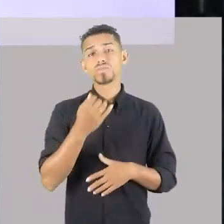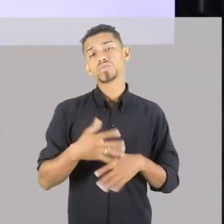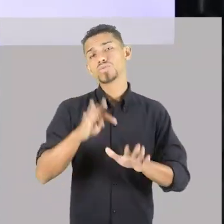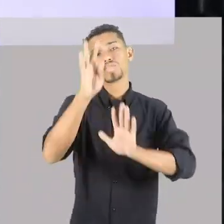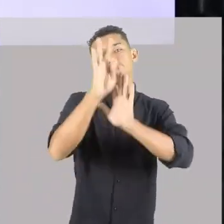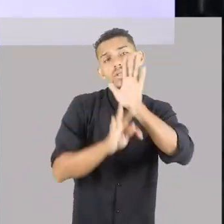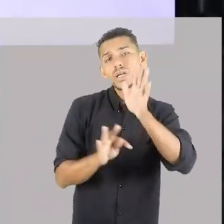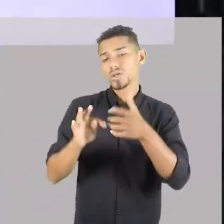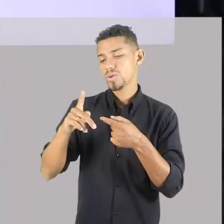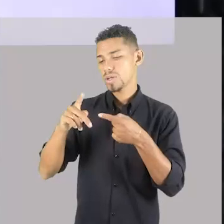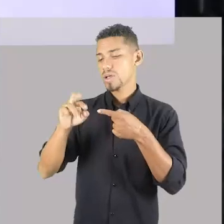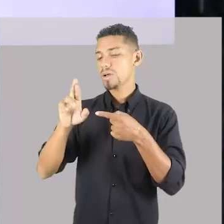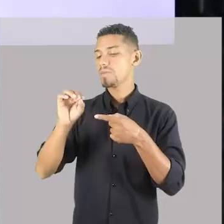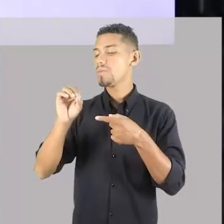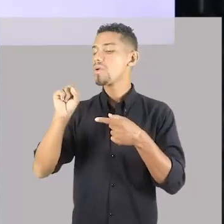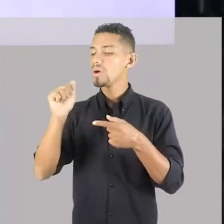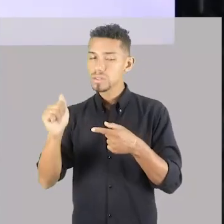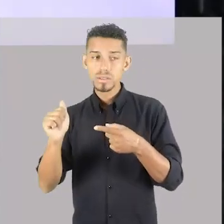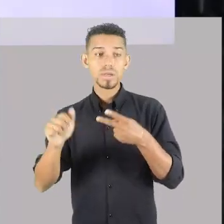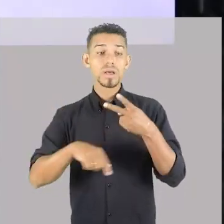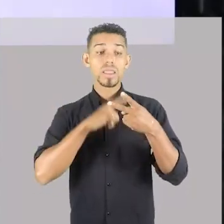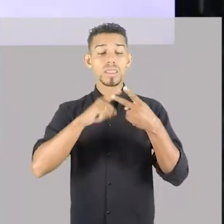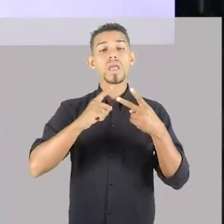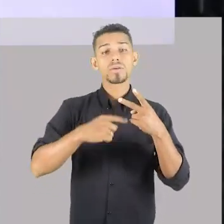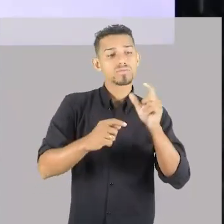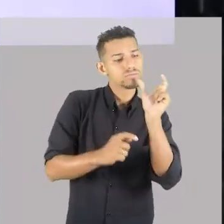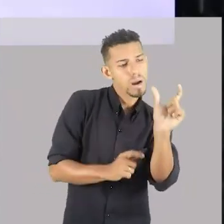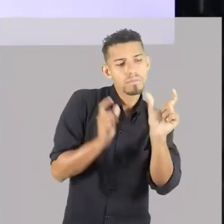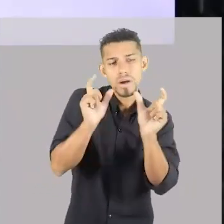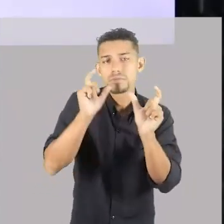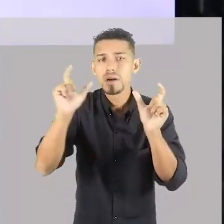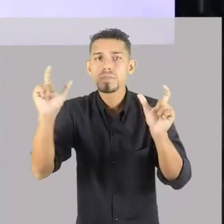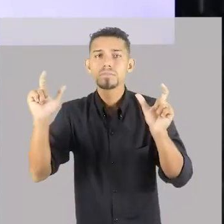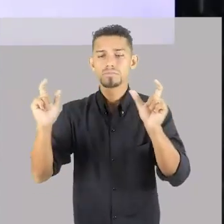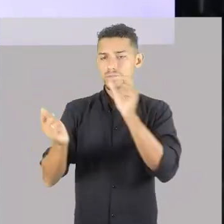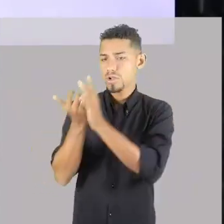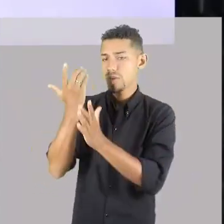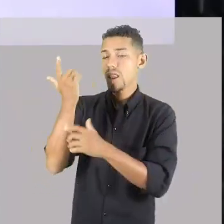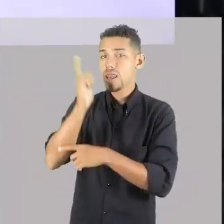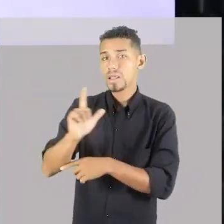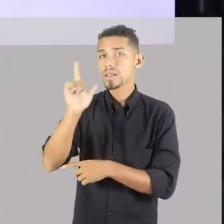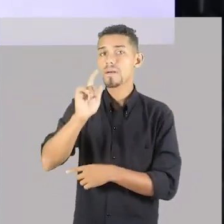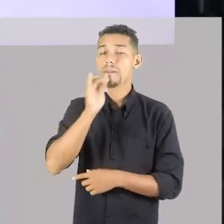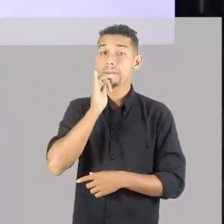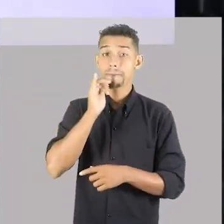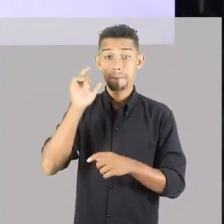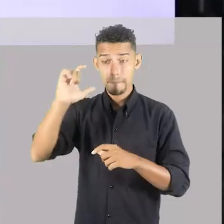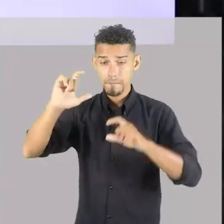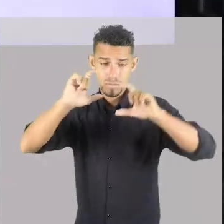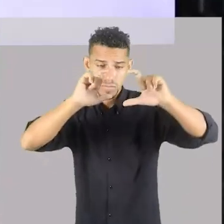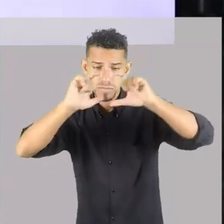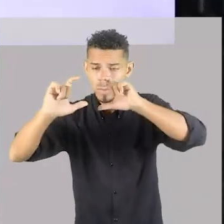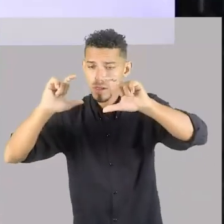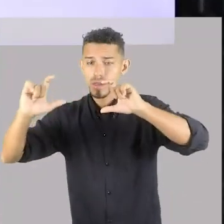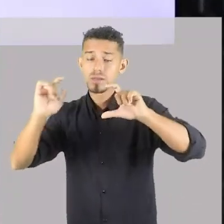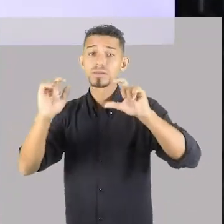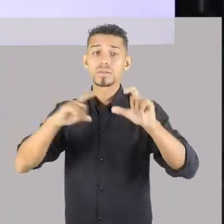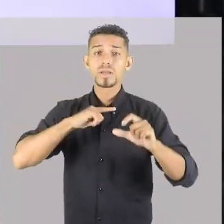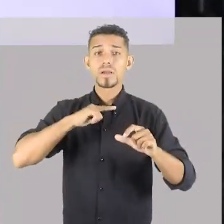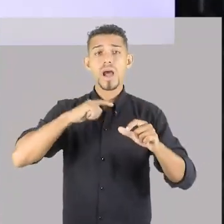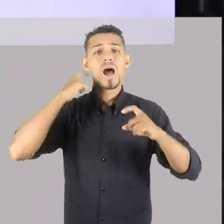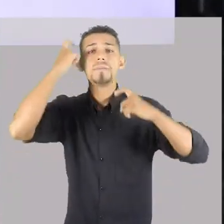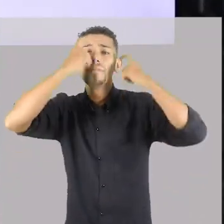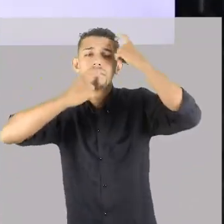texto em prosa, eu tenho, por exemplo, um fragmento de uma obra literária, e ali naquele fragmento, você tem